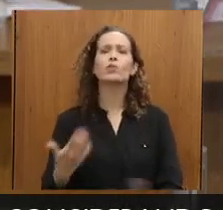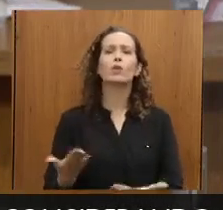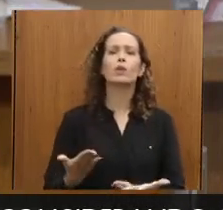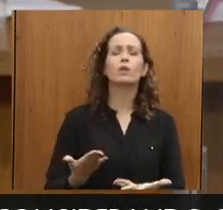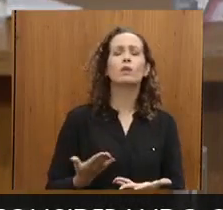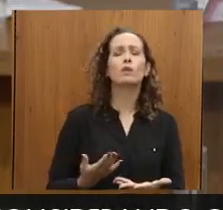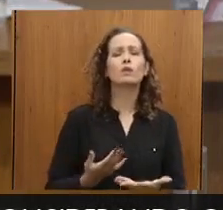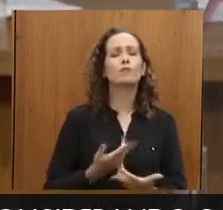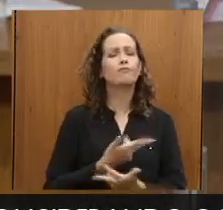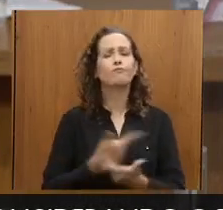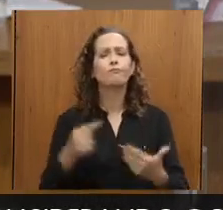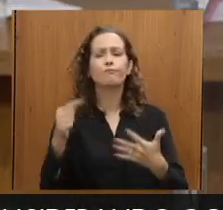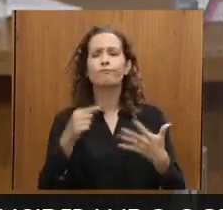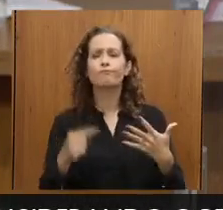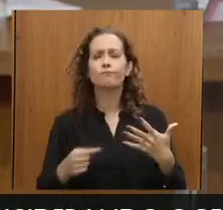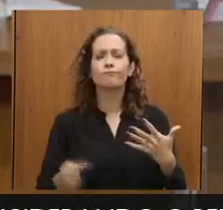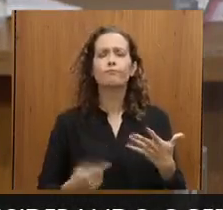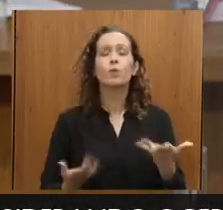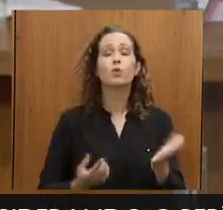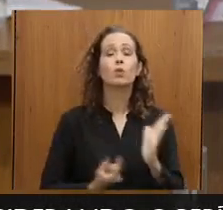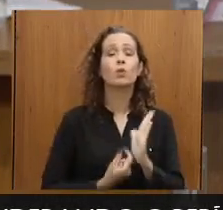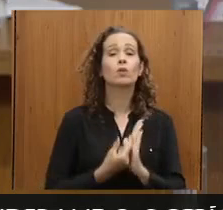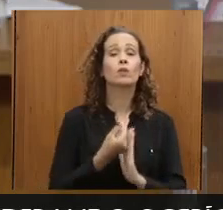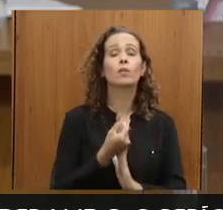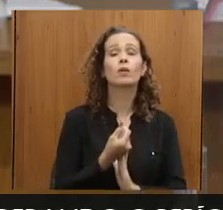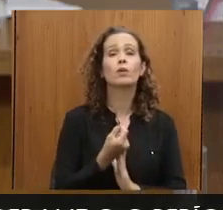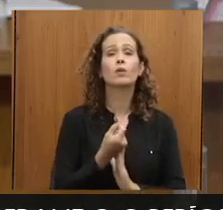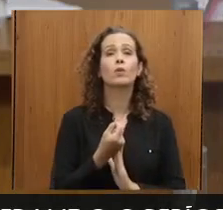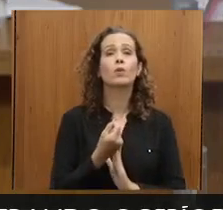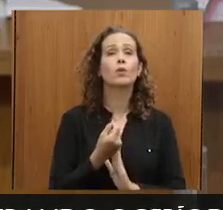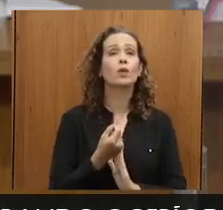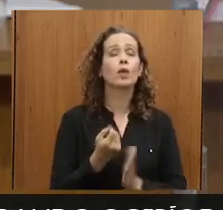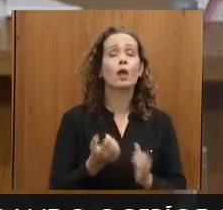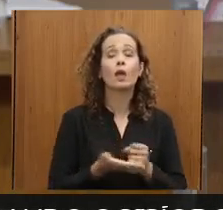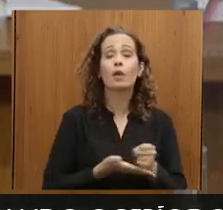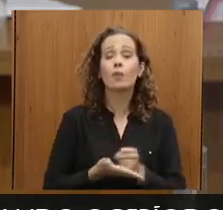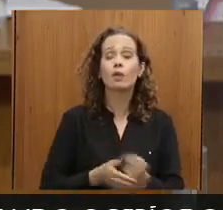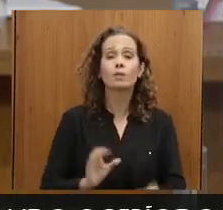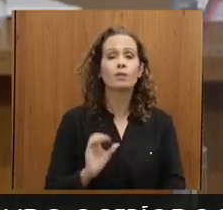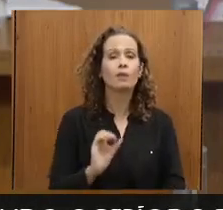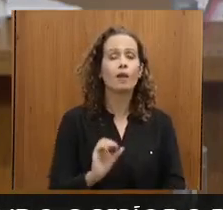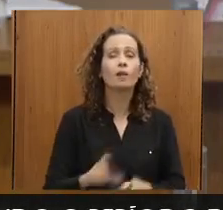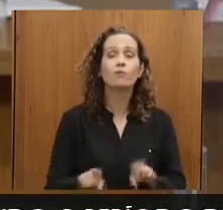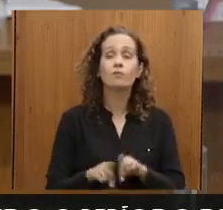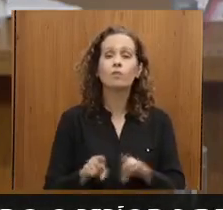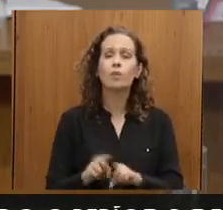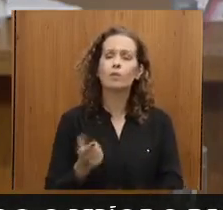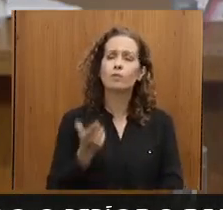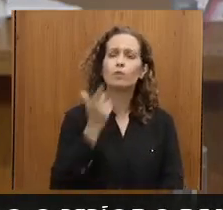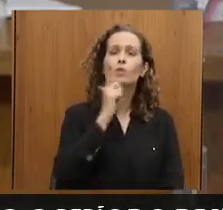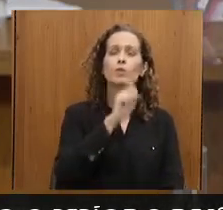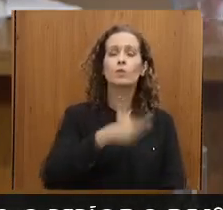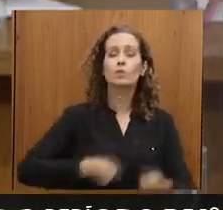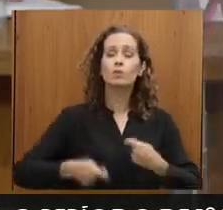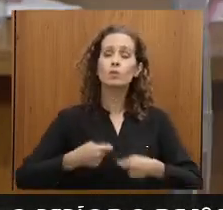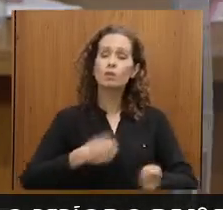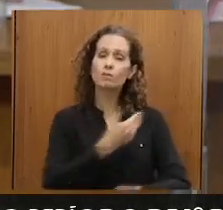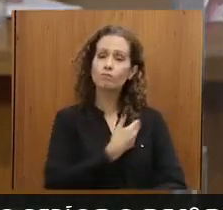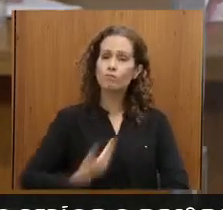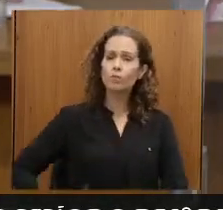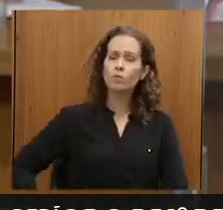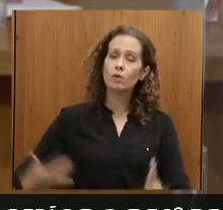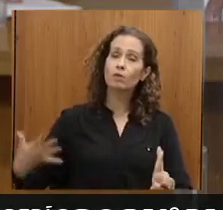são muitas as pautas com o orçamento base zero, outra conquista que a CEPLAG fez em termos de administração pública, uma